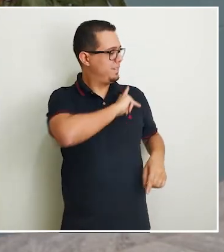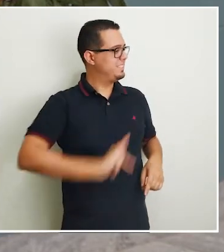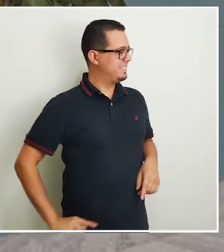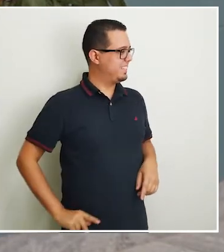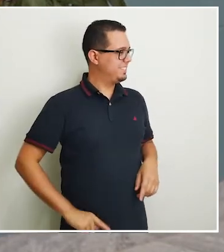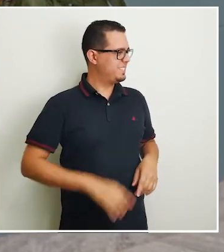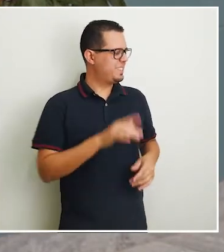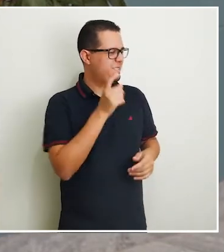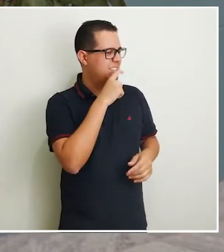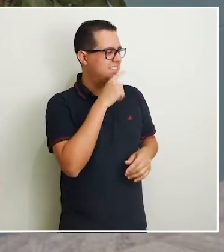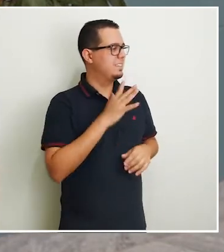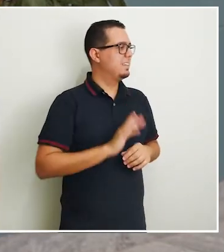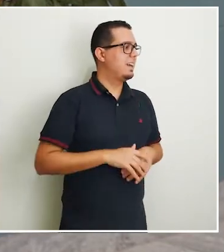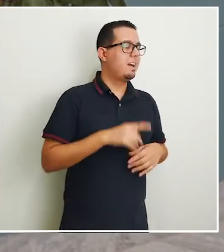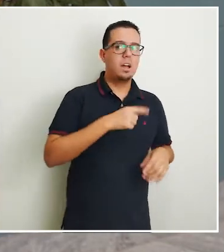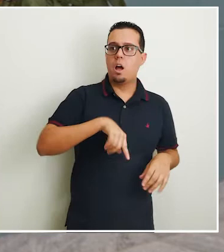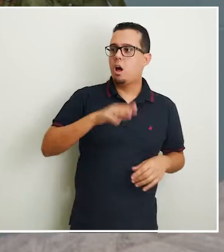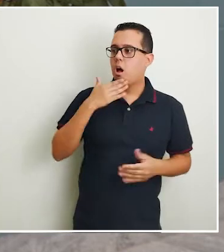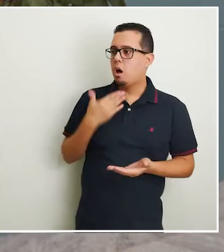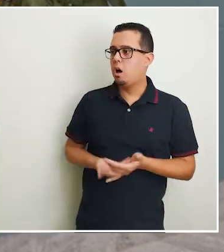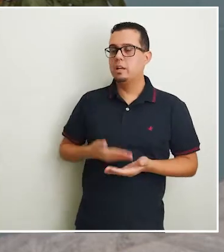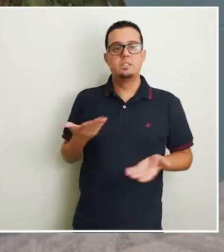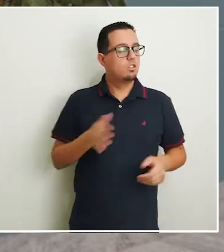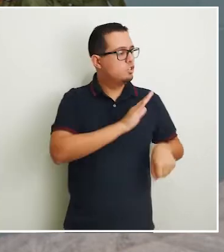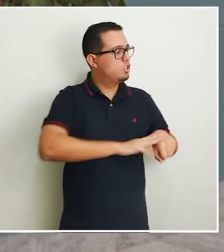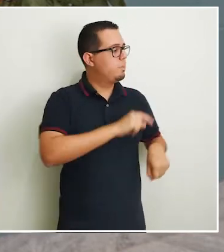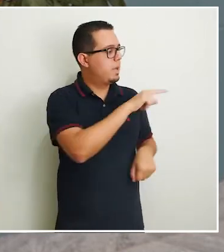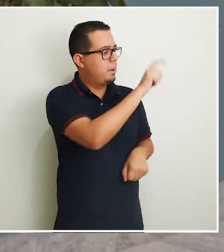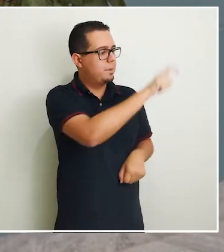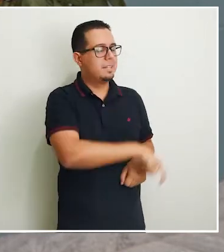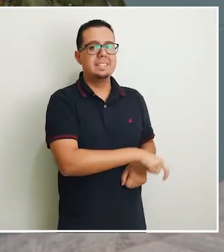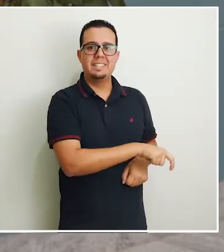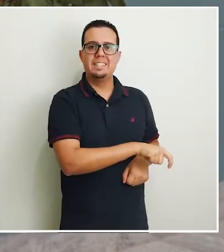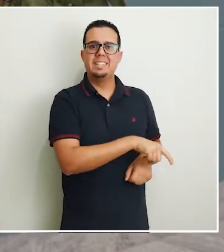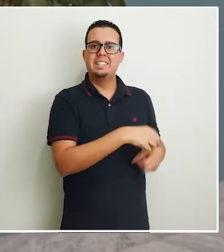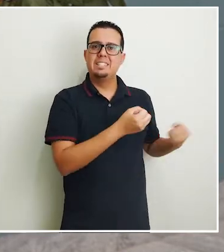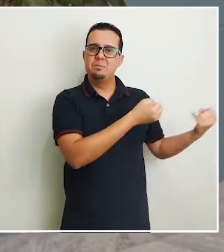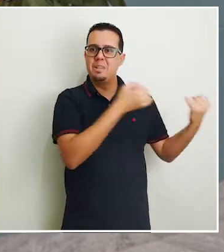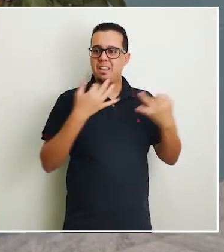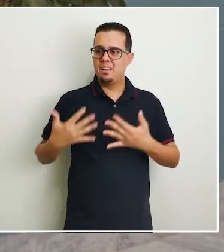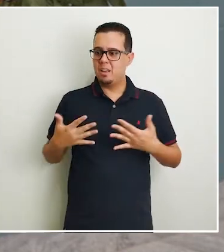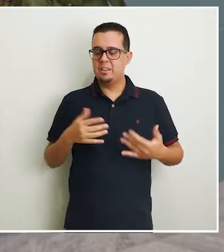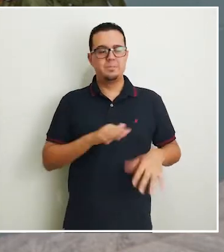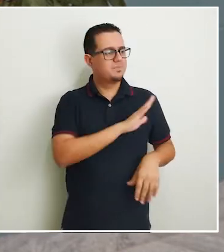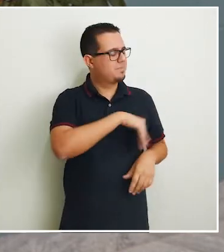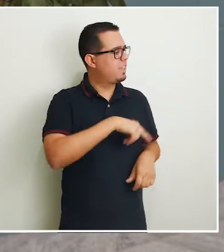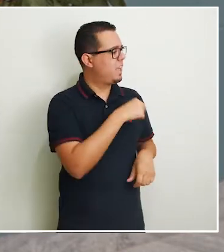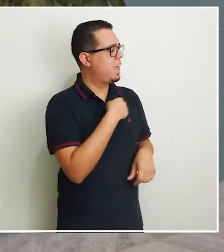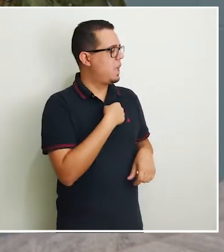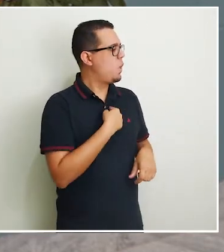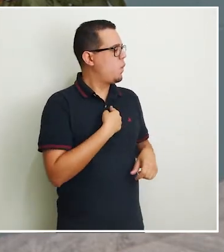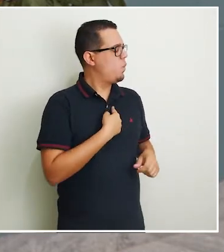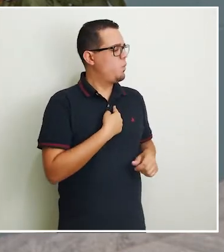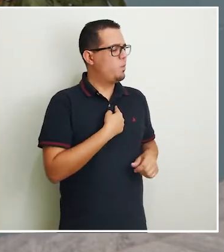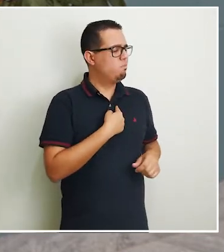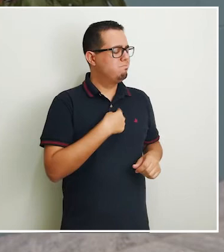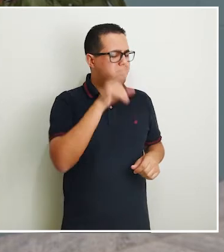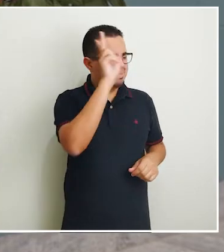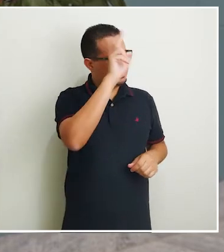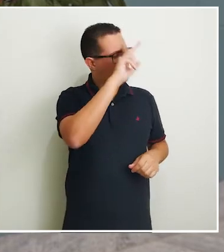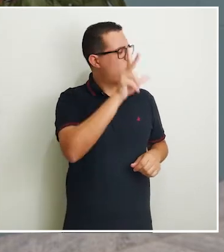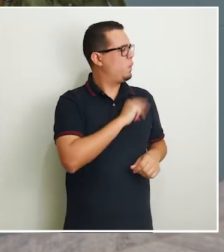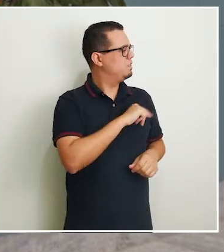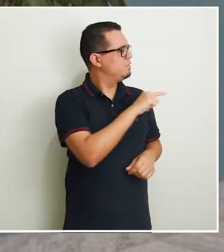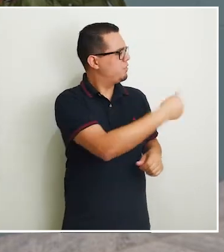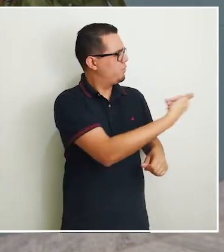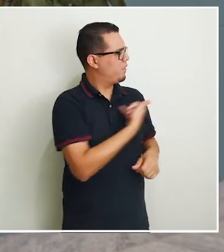e especialmente em relação a esse homem, temente a Deus, ele diz, olha, eu fui marcado por aquilo que você falou. Tudo que você